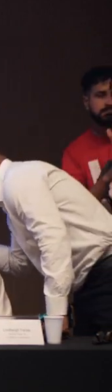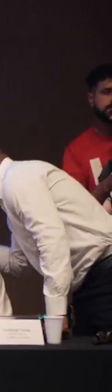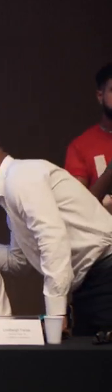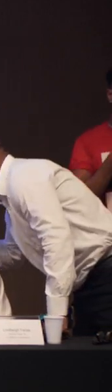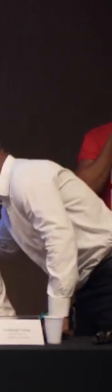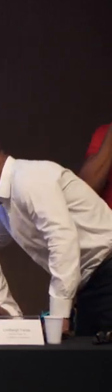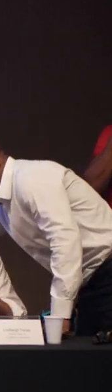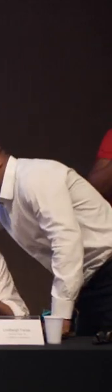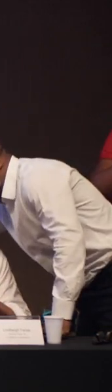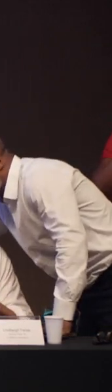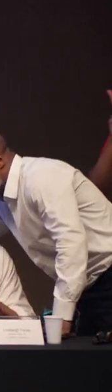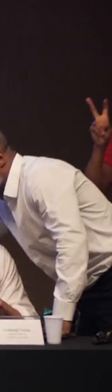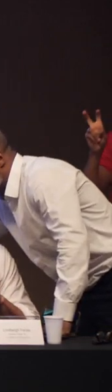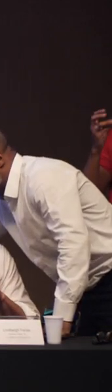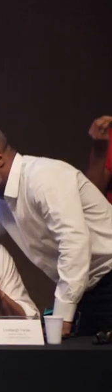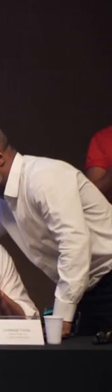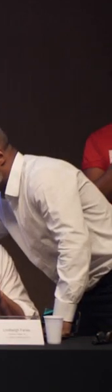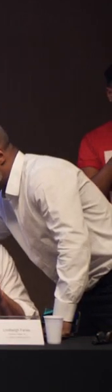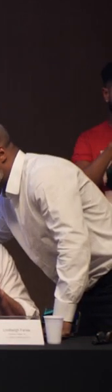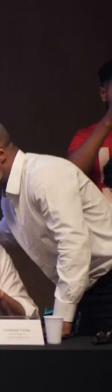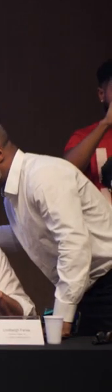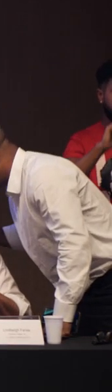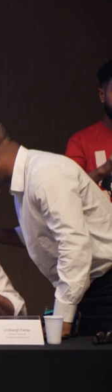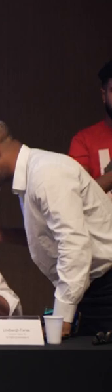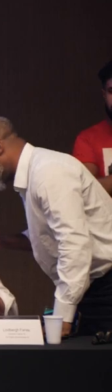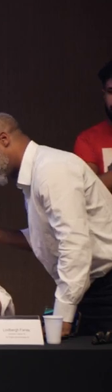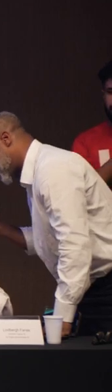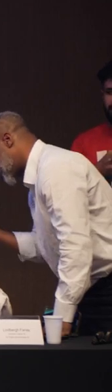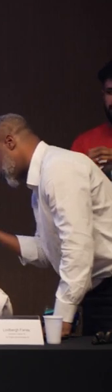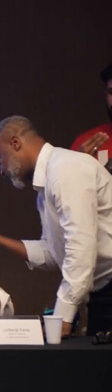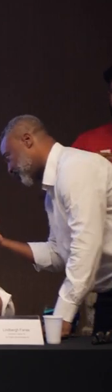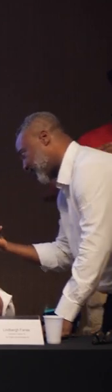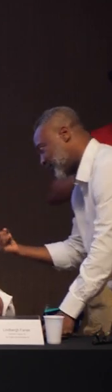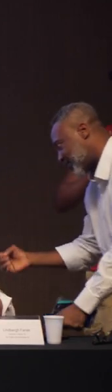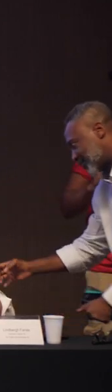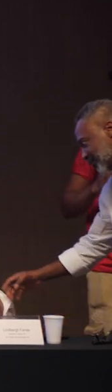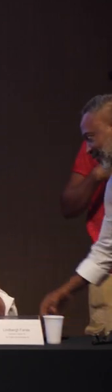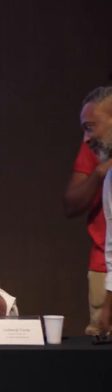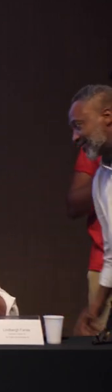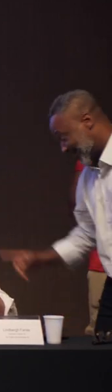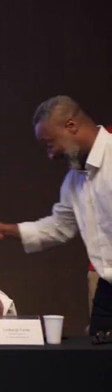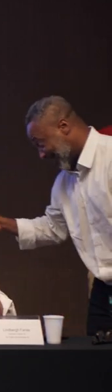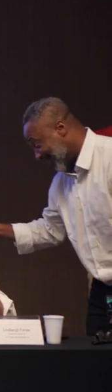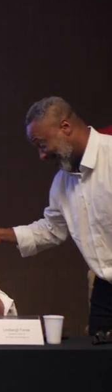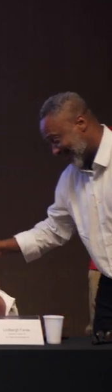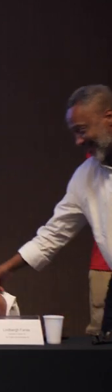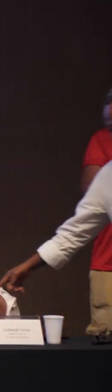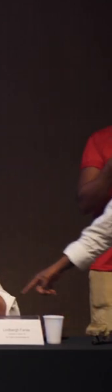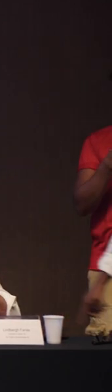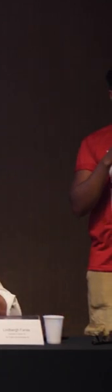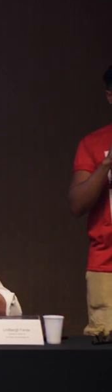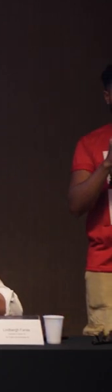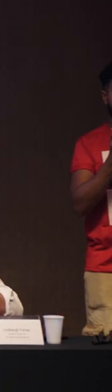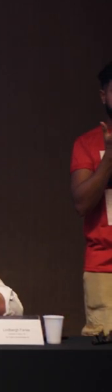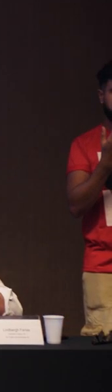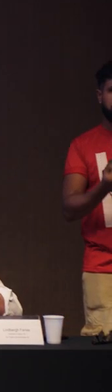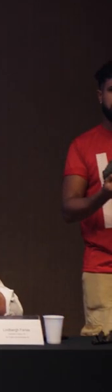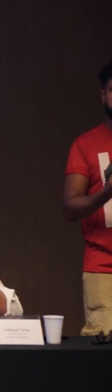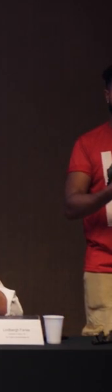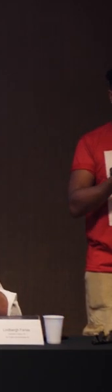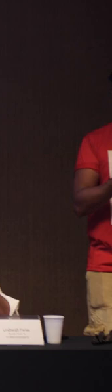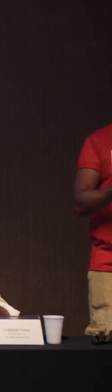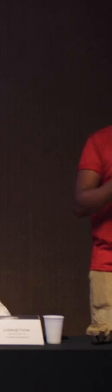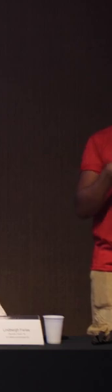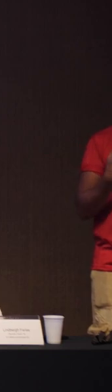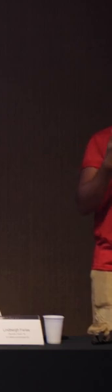comentários sobre esse tema de como fazer análise de conjuntura municipal. Vou sugerir um número se vocês acatarem, tudo bem? Eu sugiro que a gente